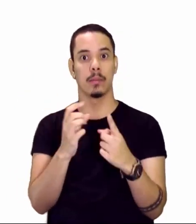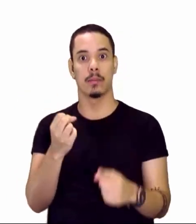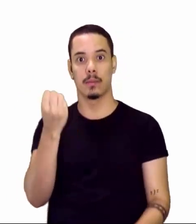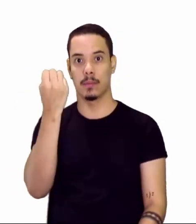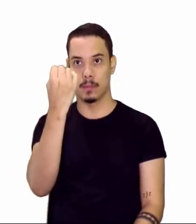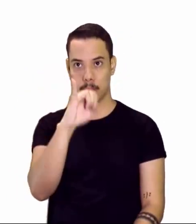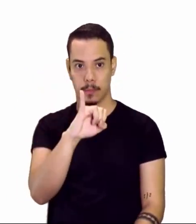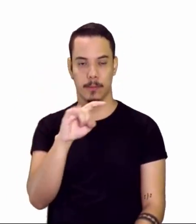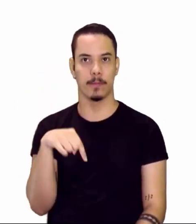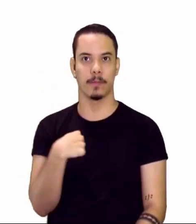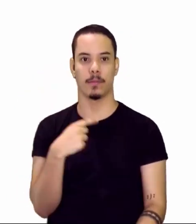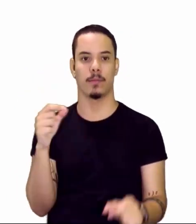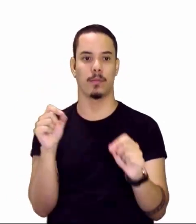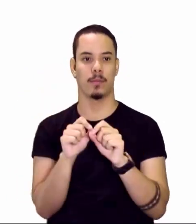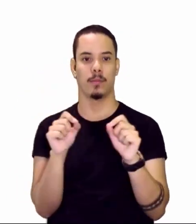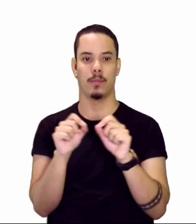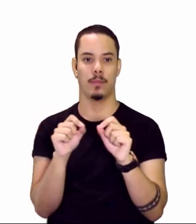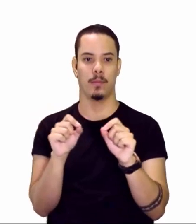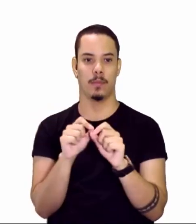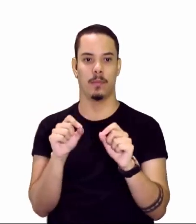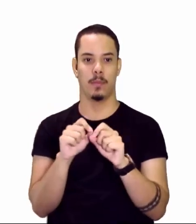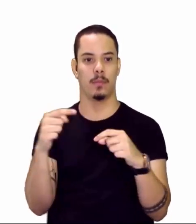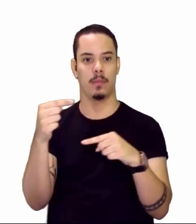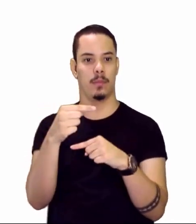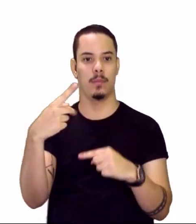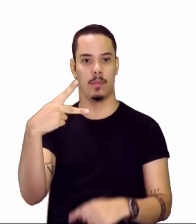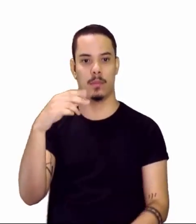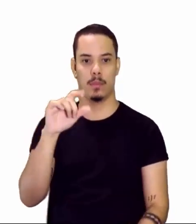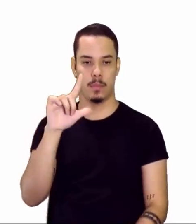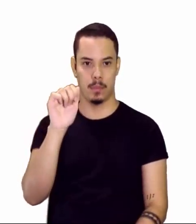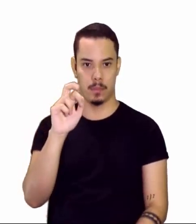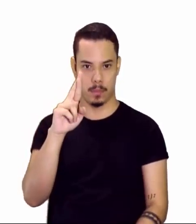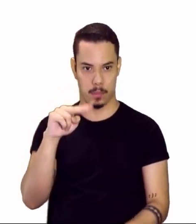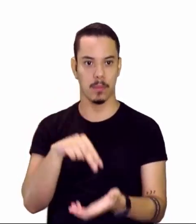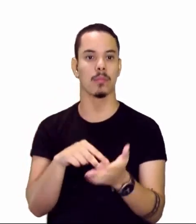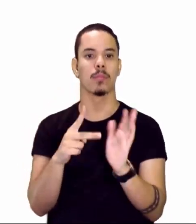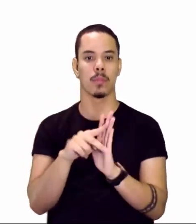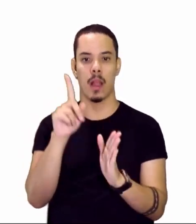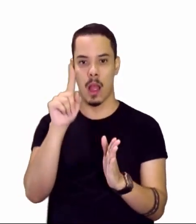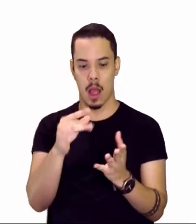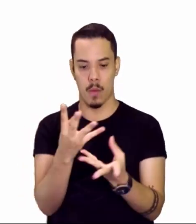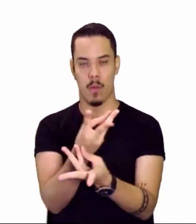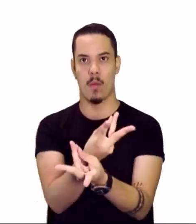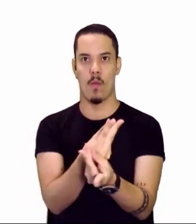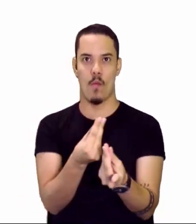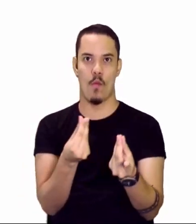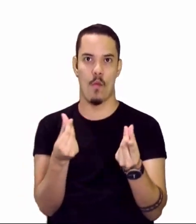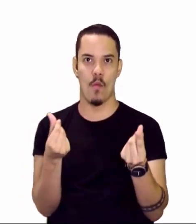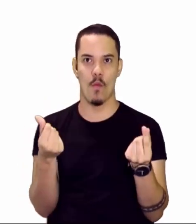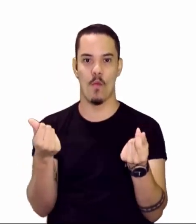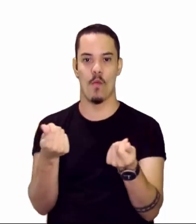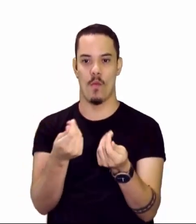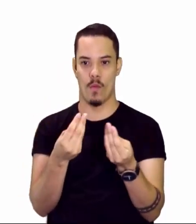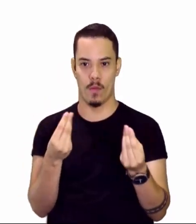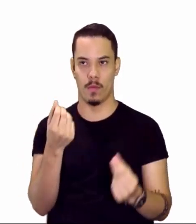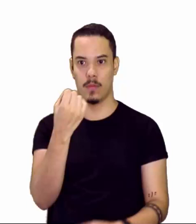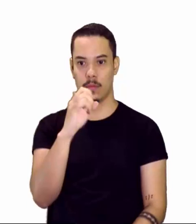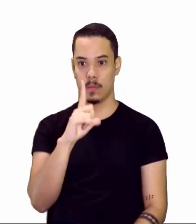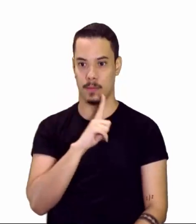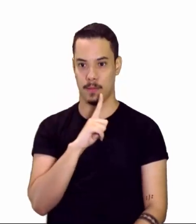entanto, substância polar, ela é solúvel, ou seja, só se dissolve